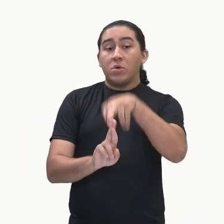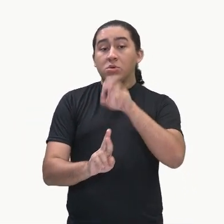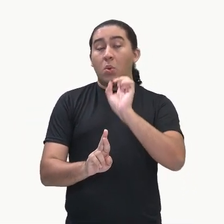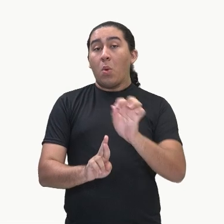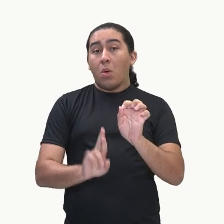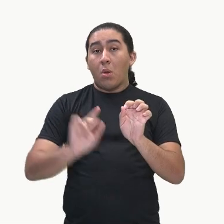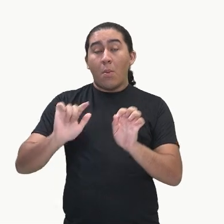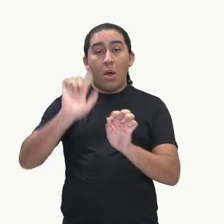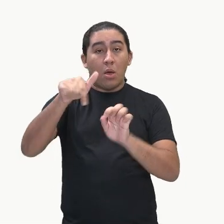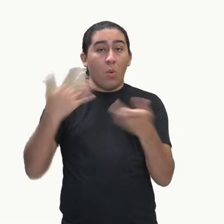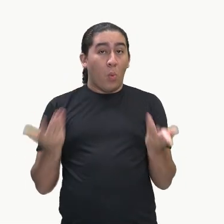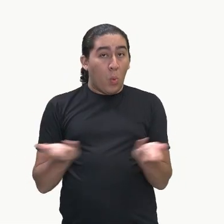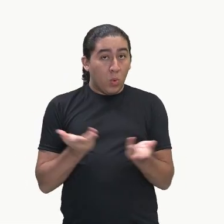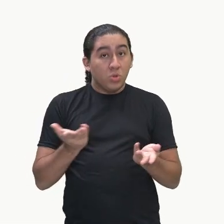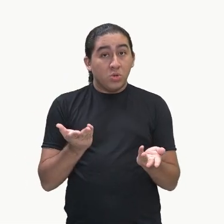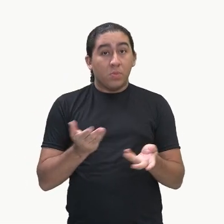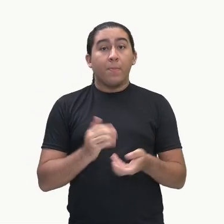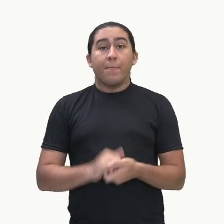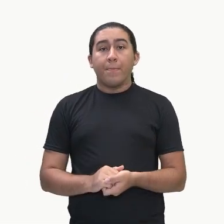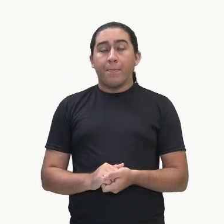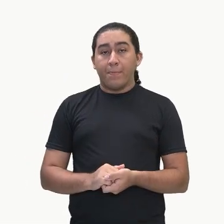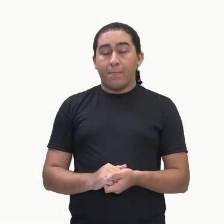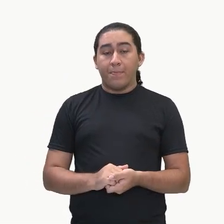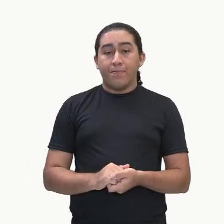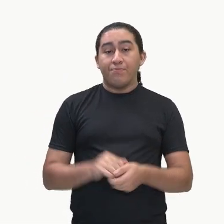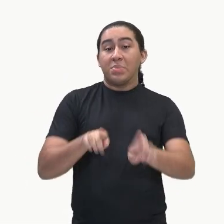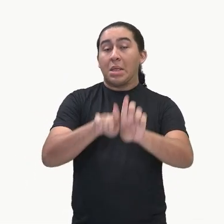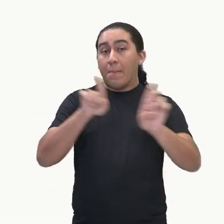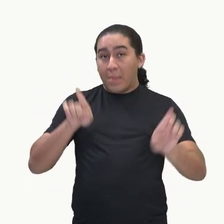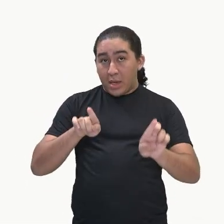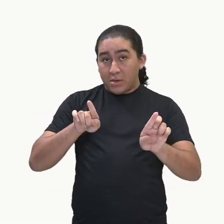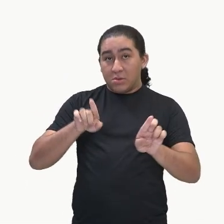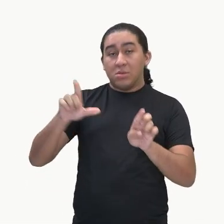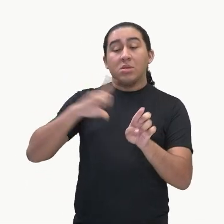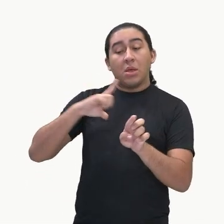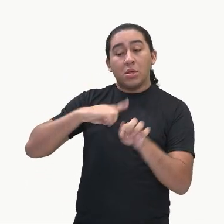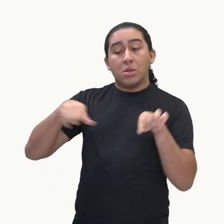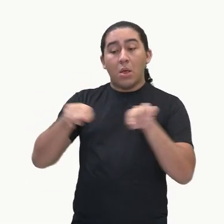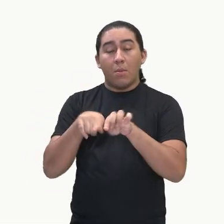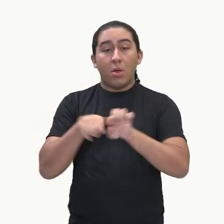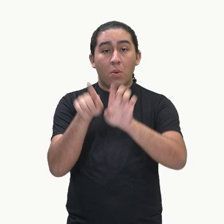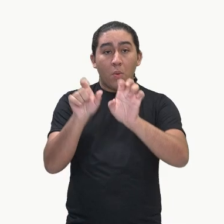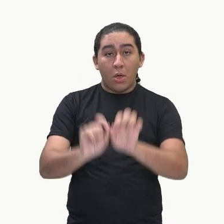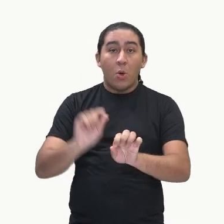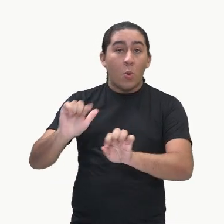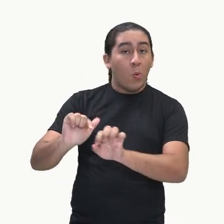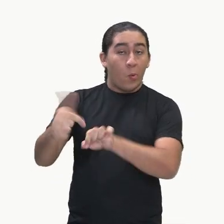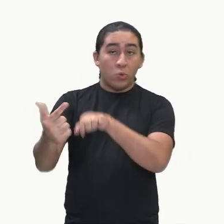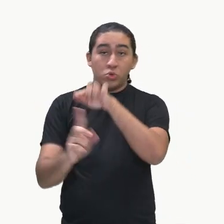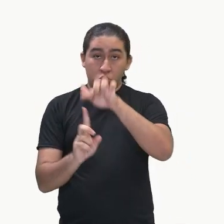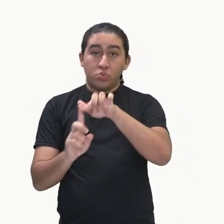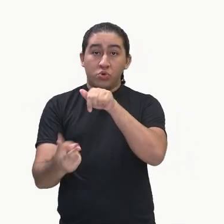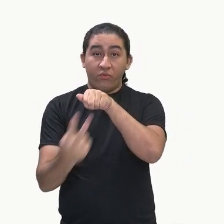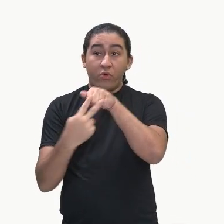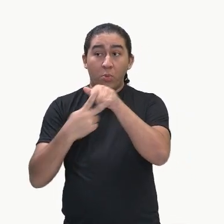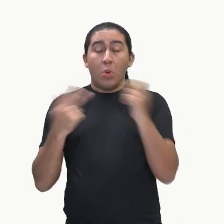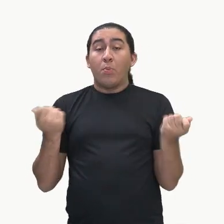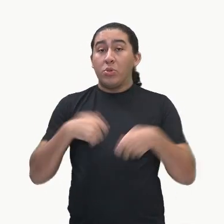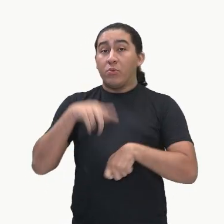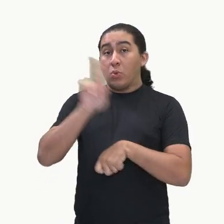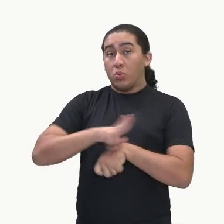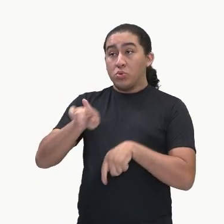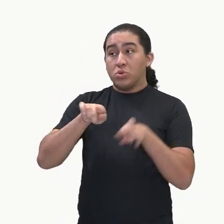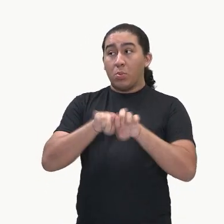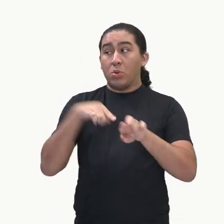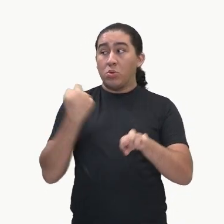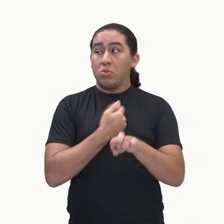à atualidade, mas além dele nós temos outros verbos e